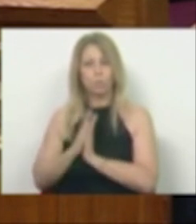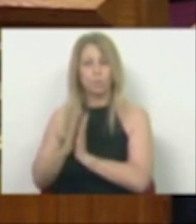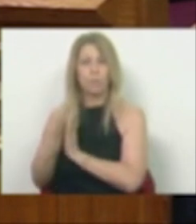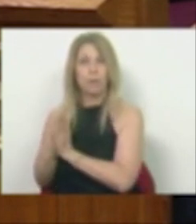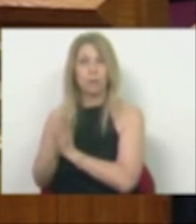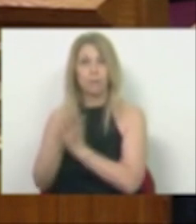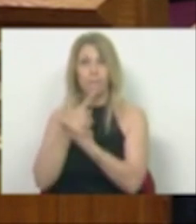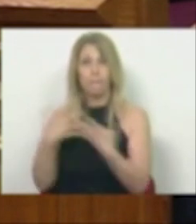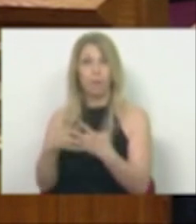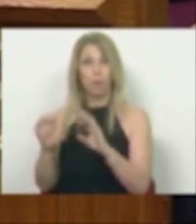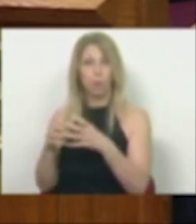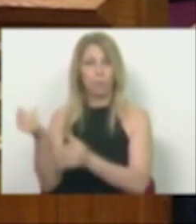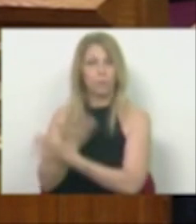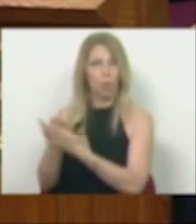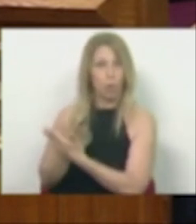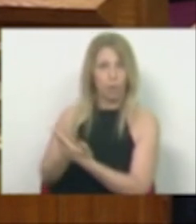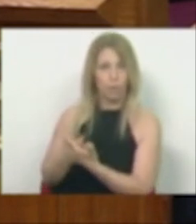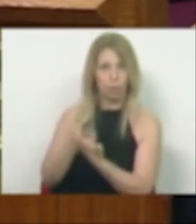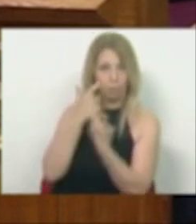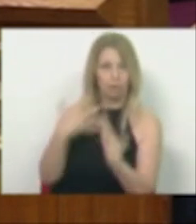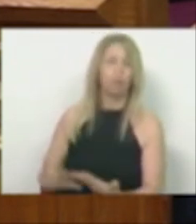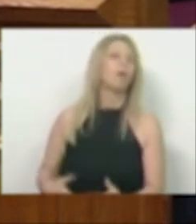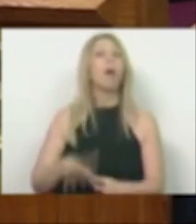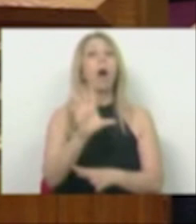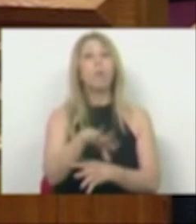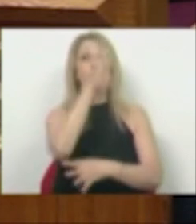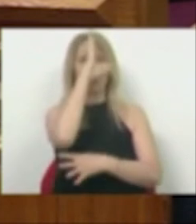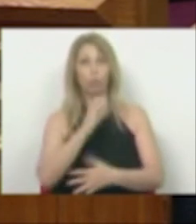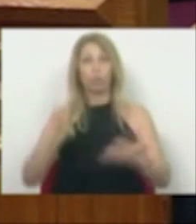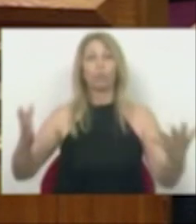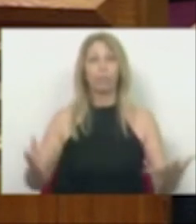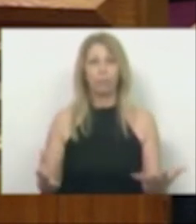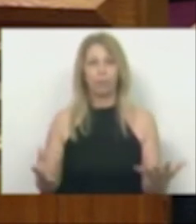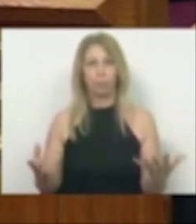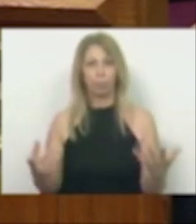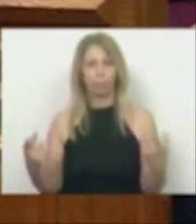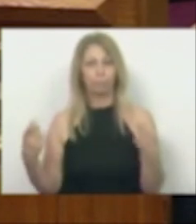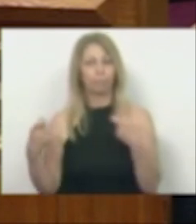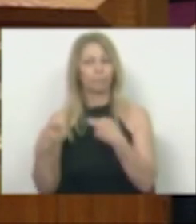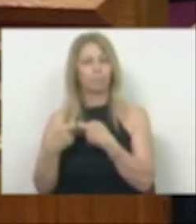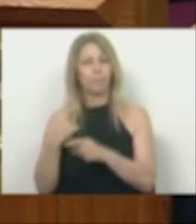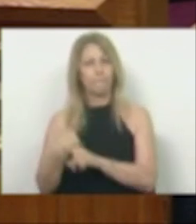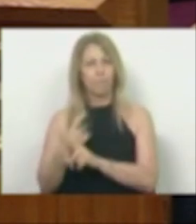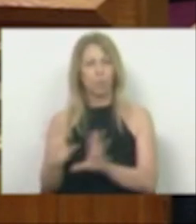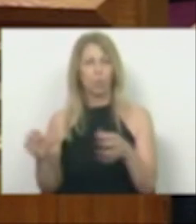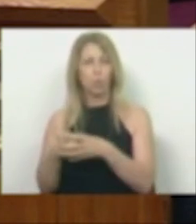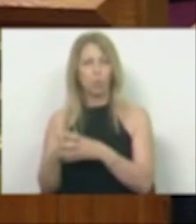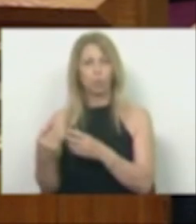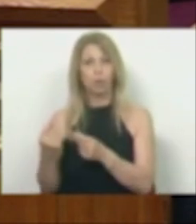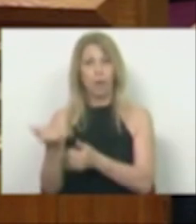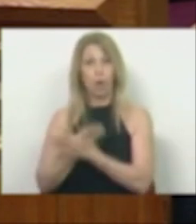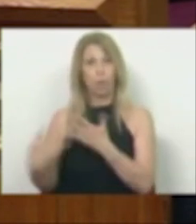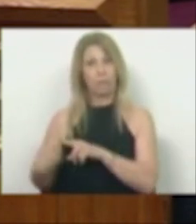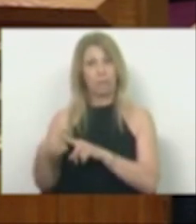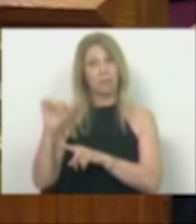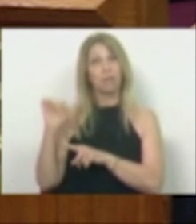económicos. As opções políticas do governo, ao convergirem com os interesses desses mesmos grupos económicos, são